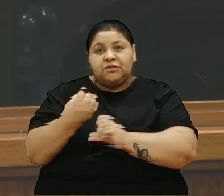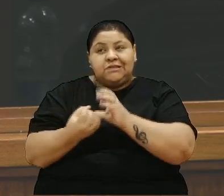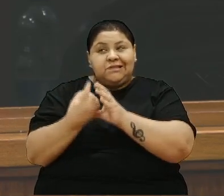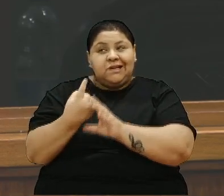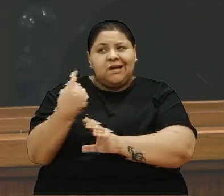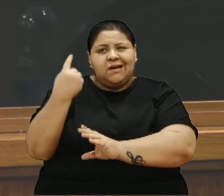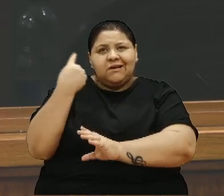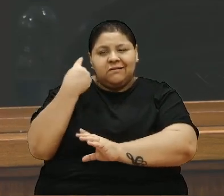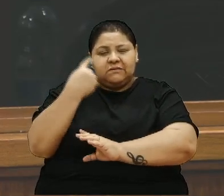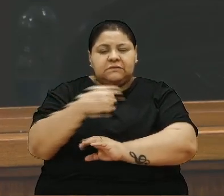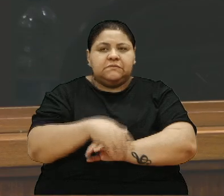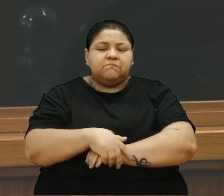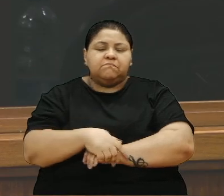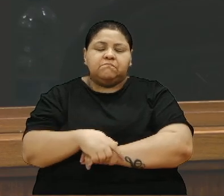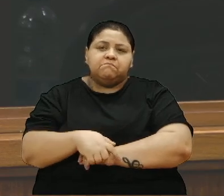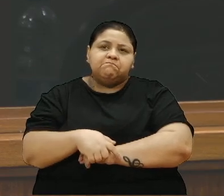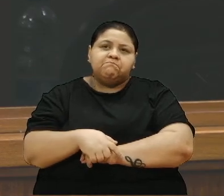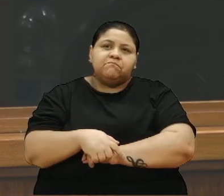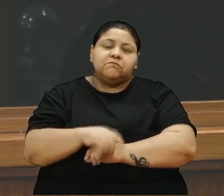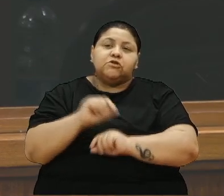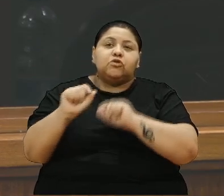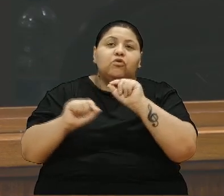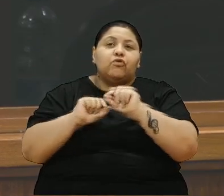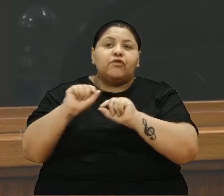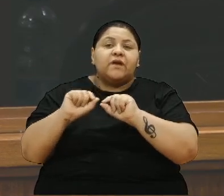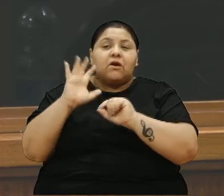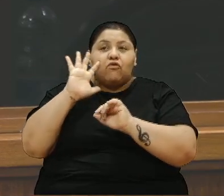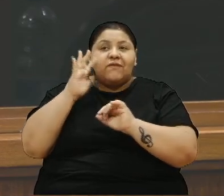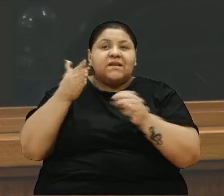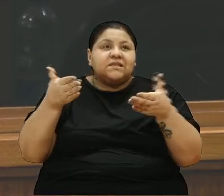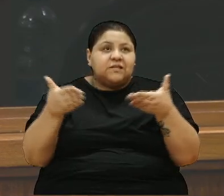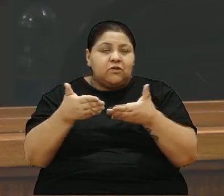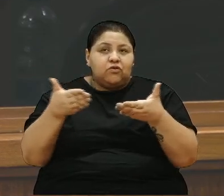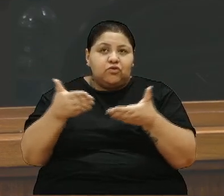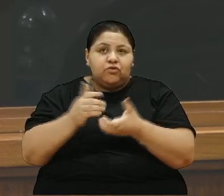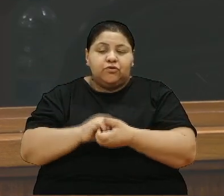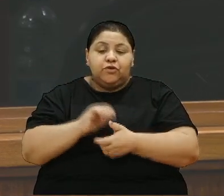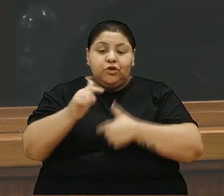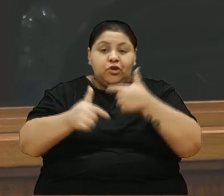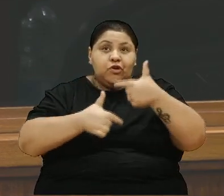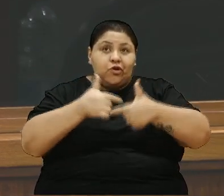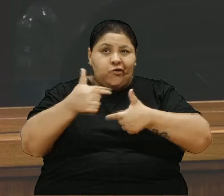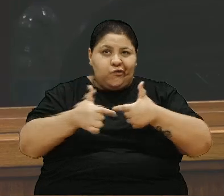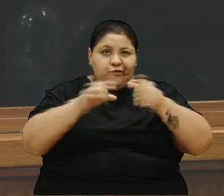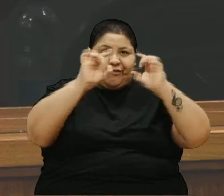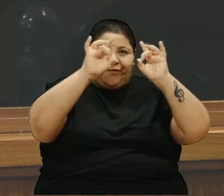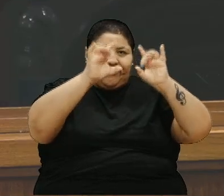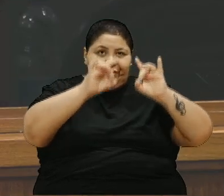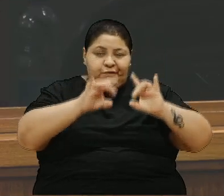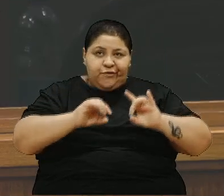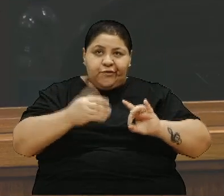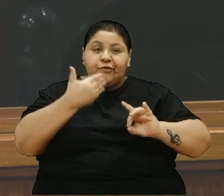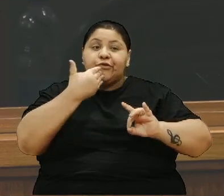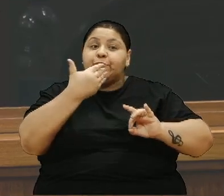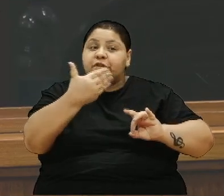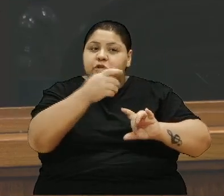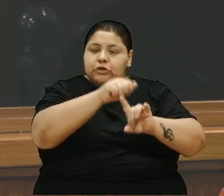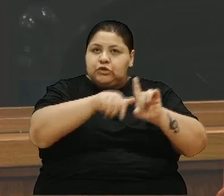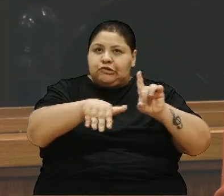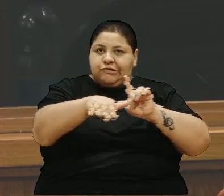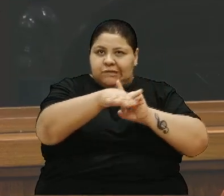vez. O que existe hoje? O serviço especializado de abordagem